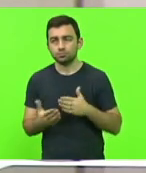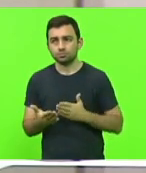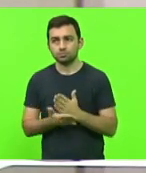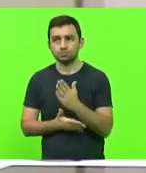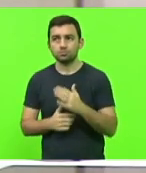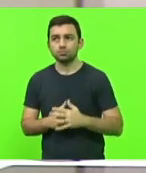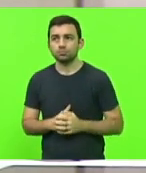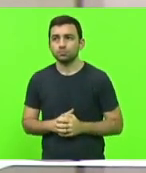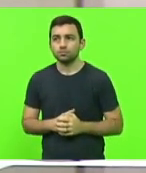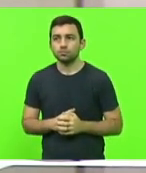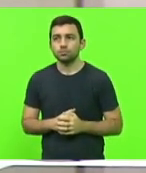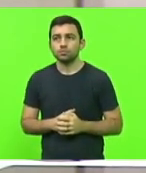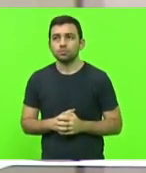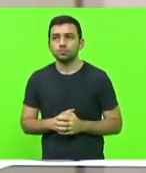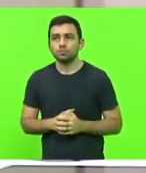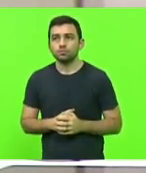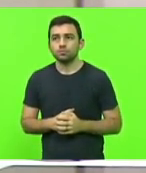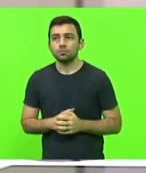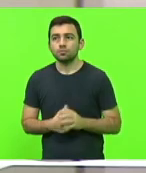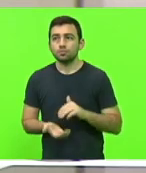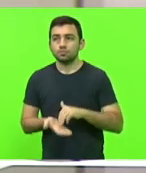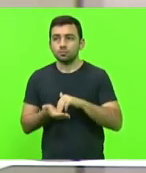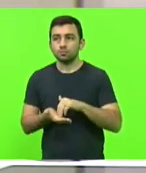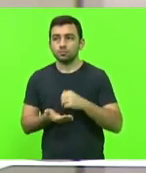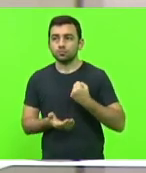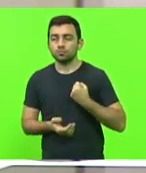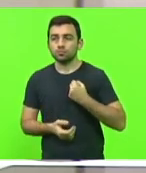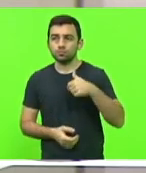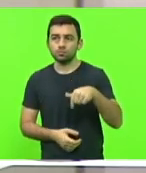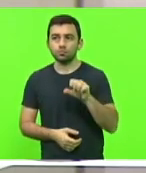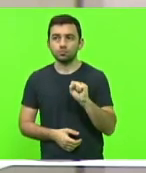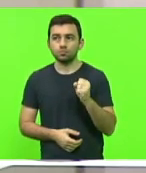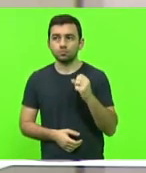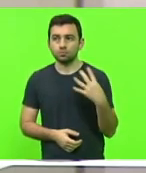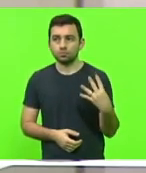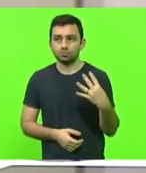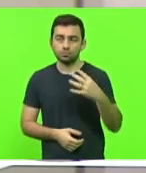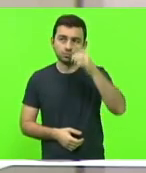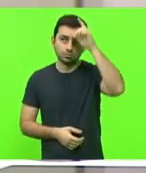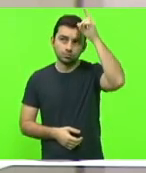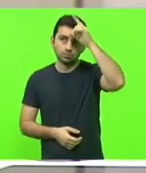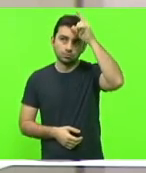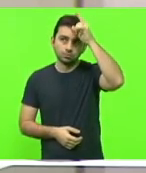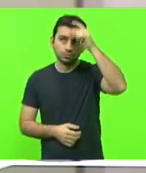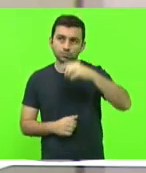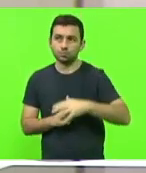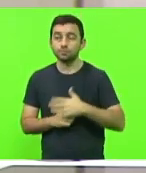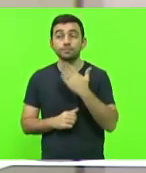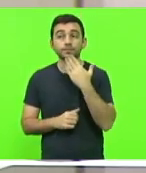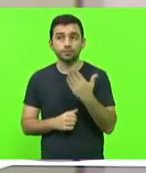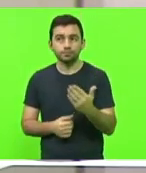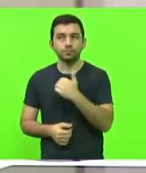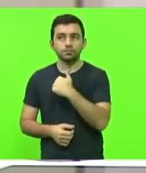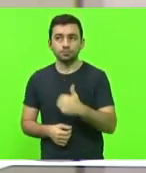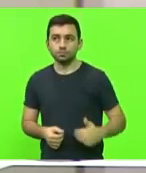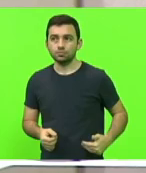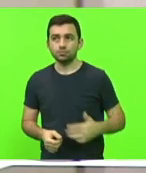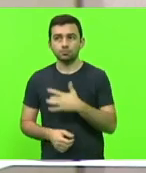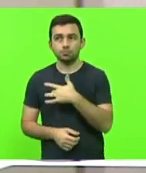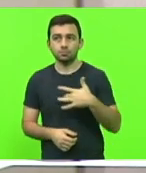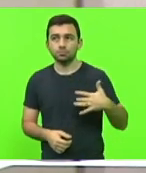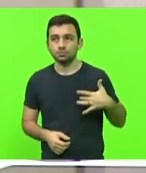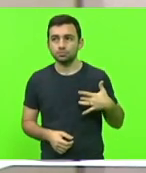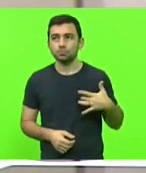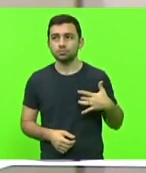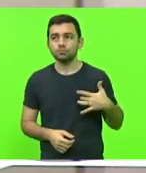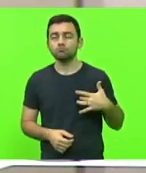Aprovado. Moção número 784, deputado Sargento Lima, apelando ao ministro da Saúde